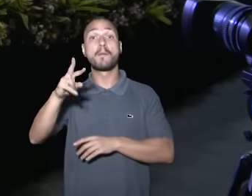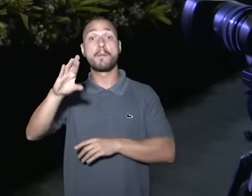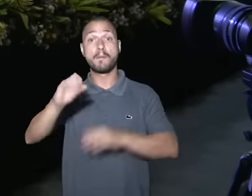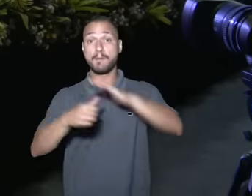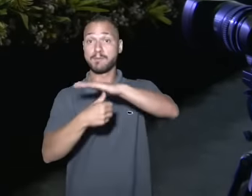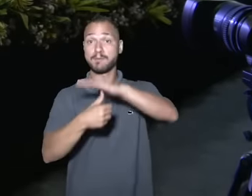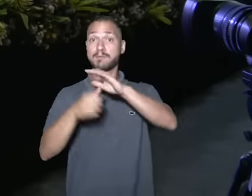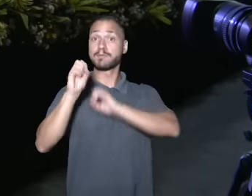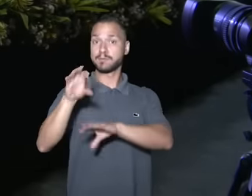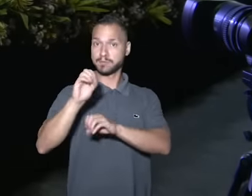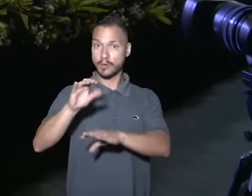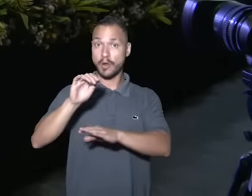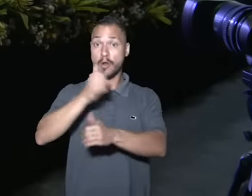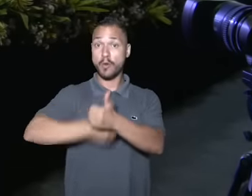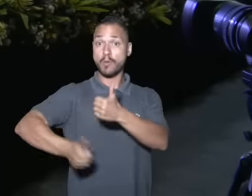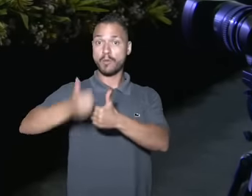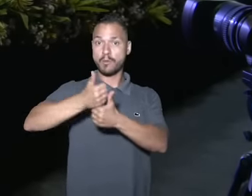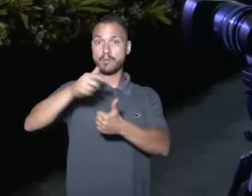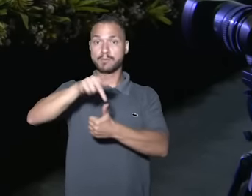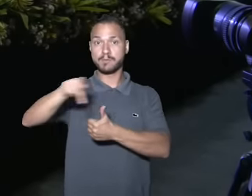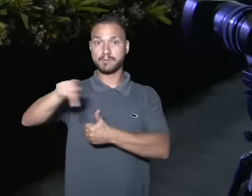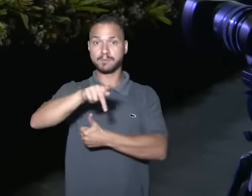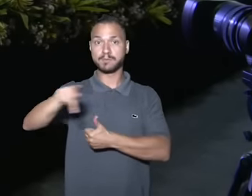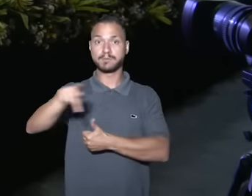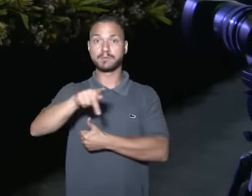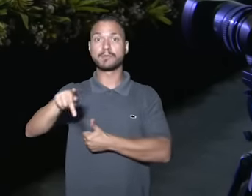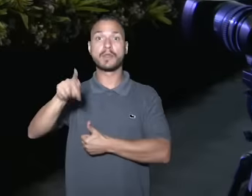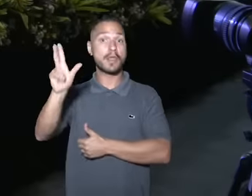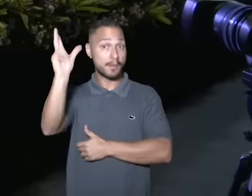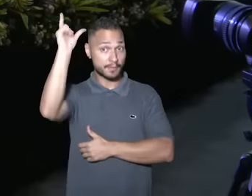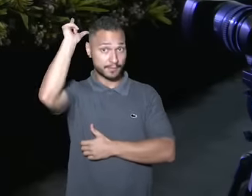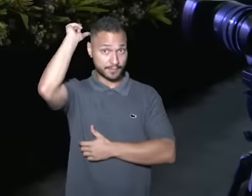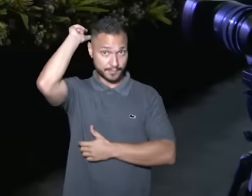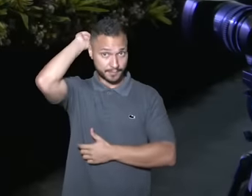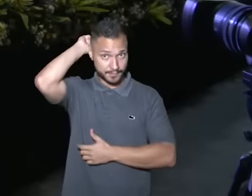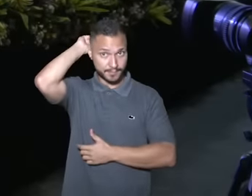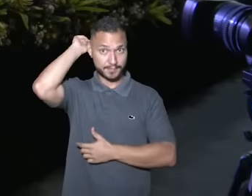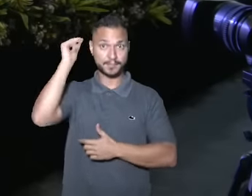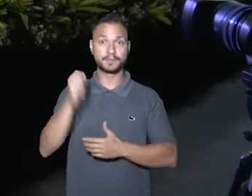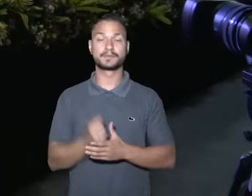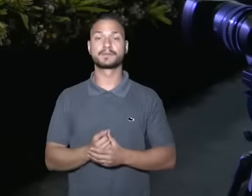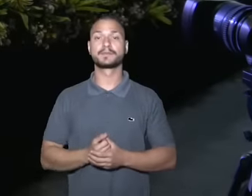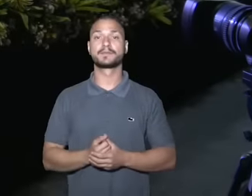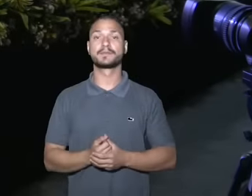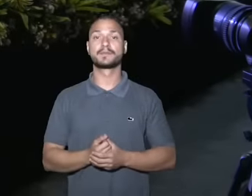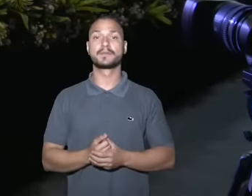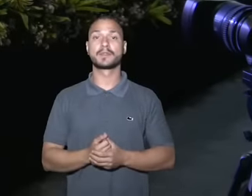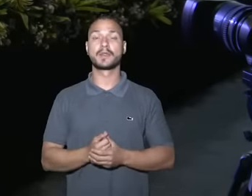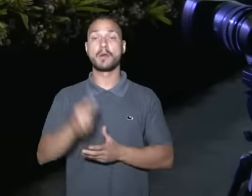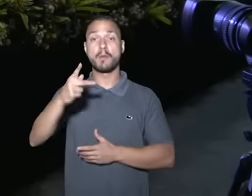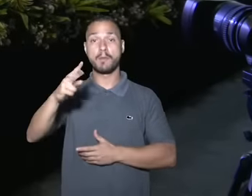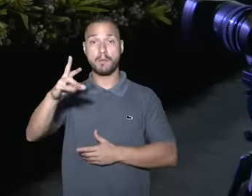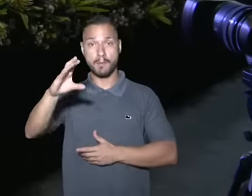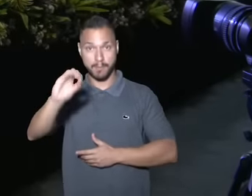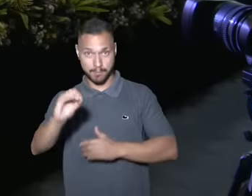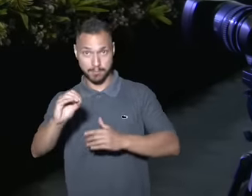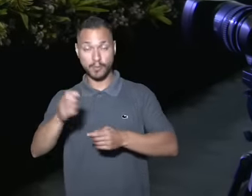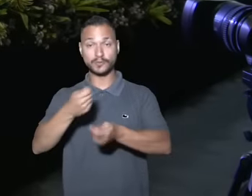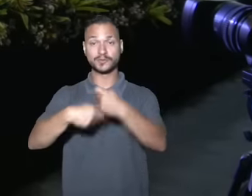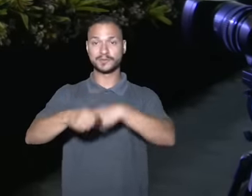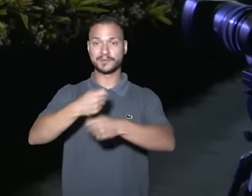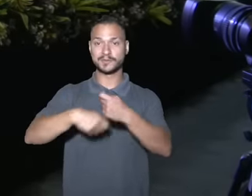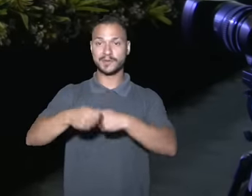de ensino substituta, professora Michele Nave Valadão. O pró-reitor de gestão de